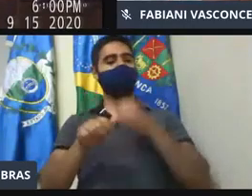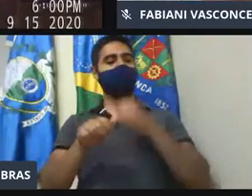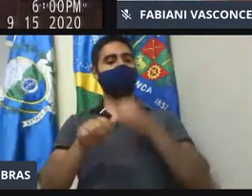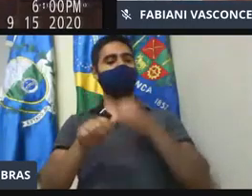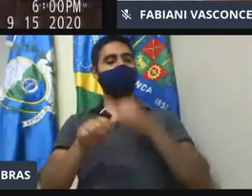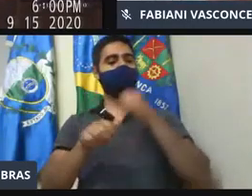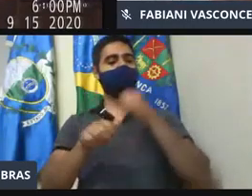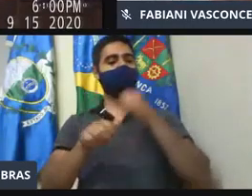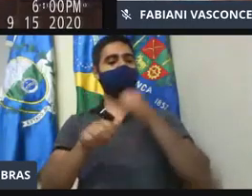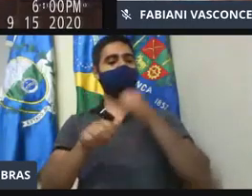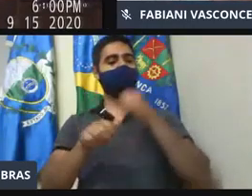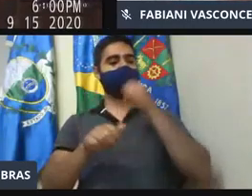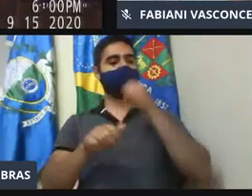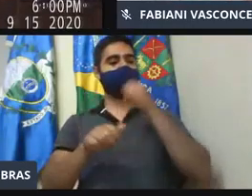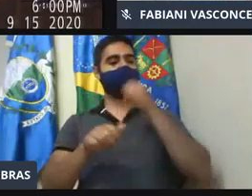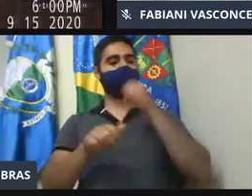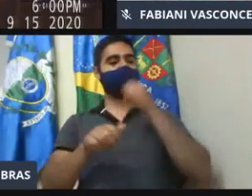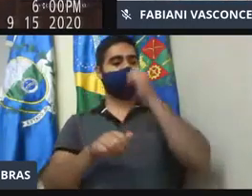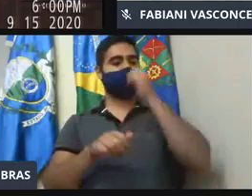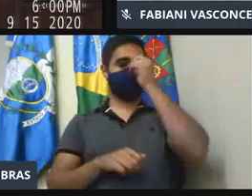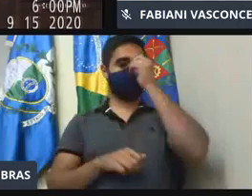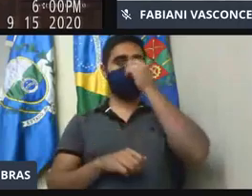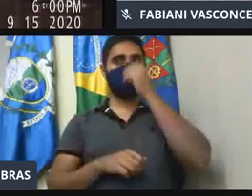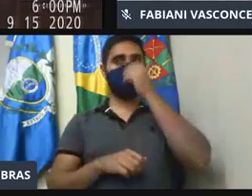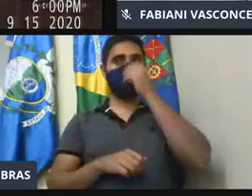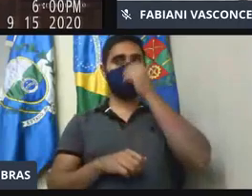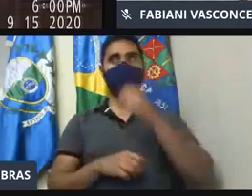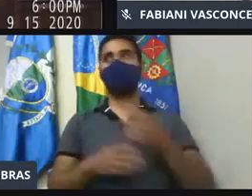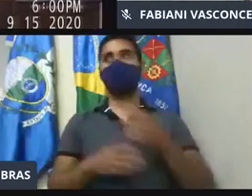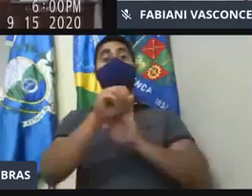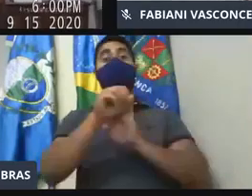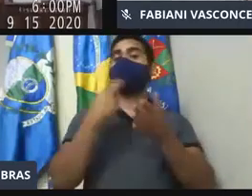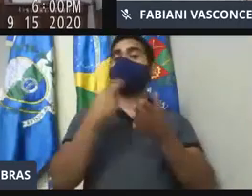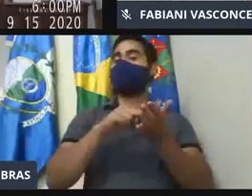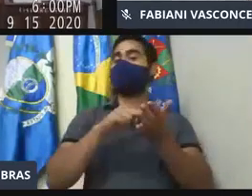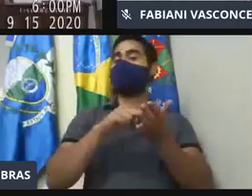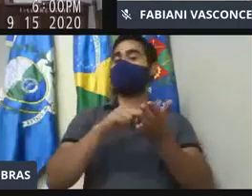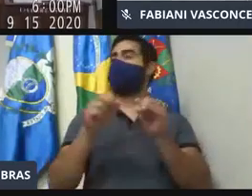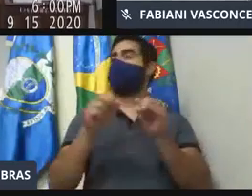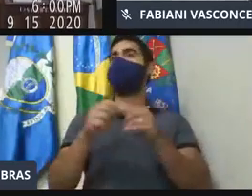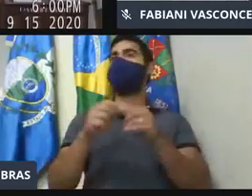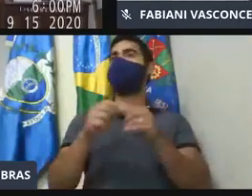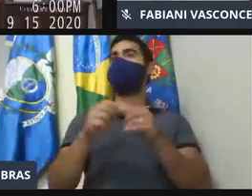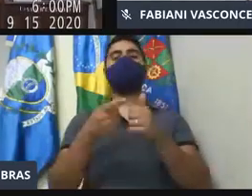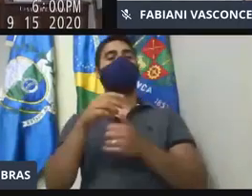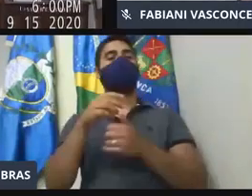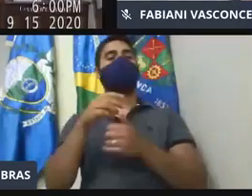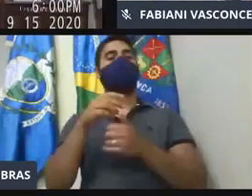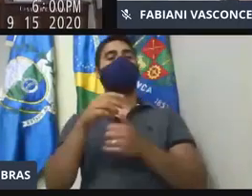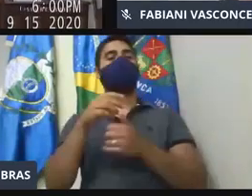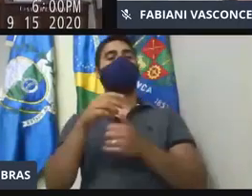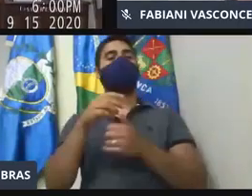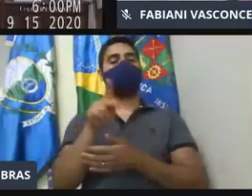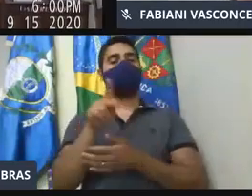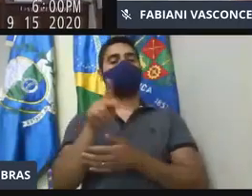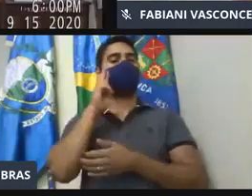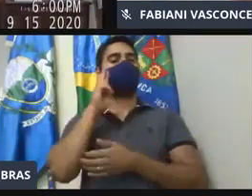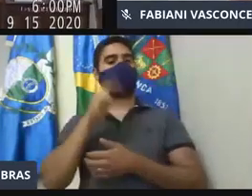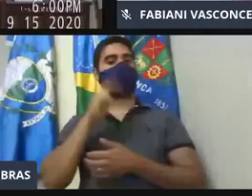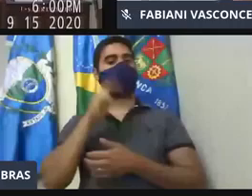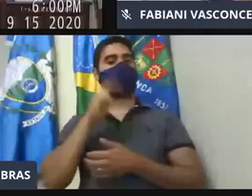dos ofícios e correspondência, que será, como de costume, lido pelo professor Rafael de Oliveira